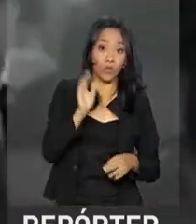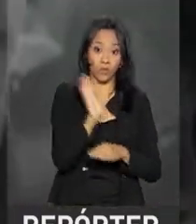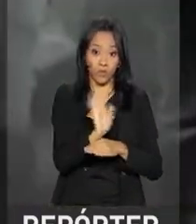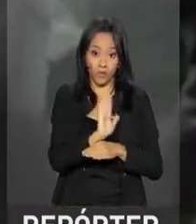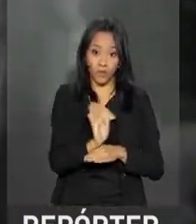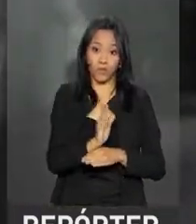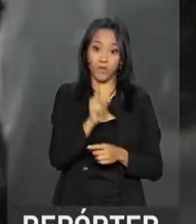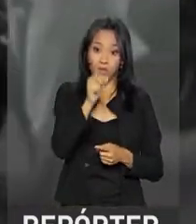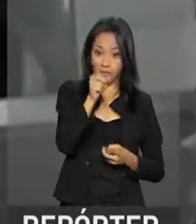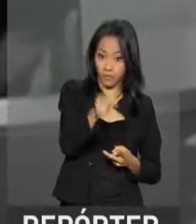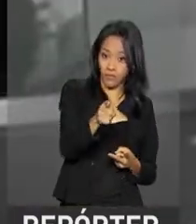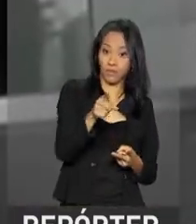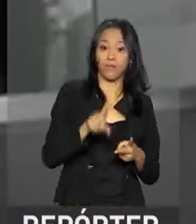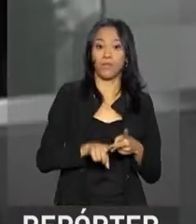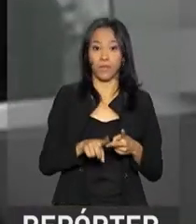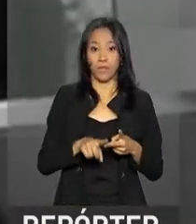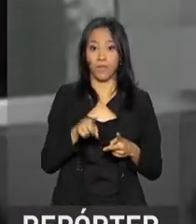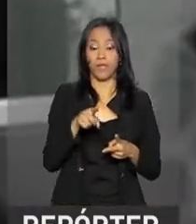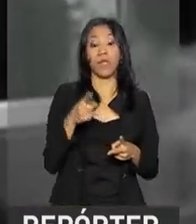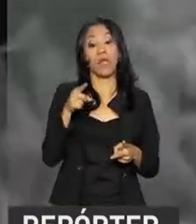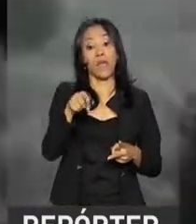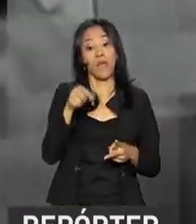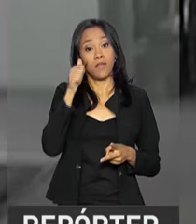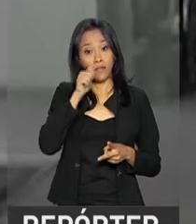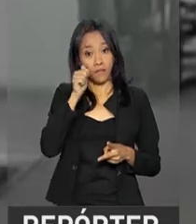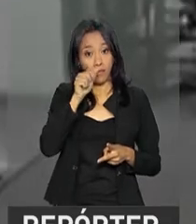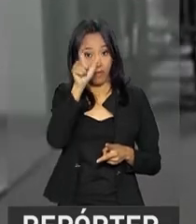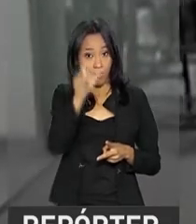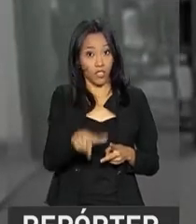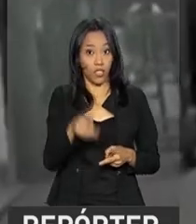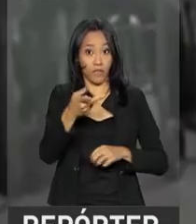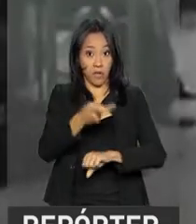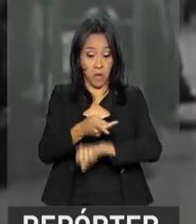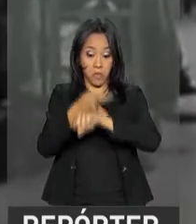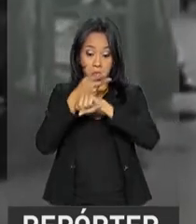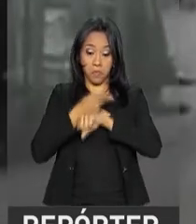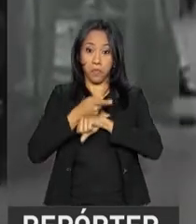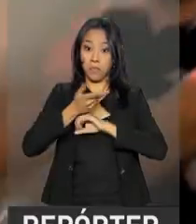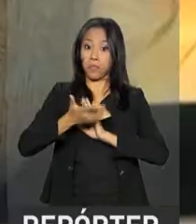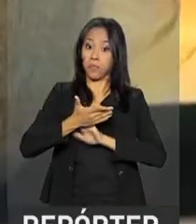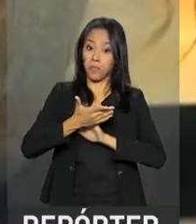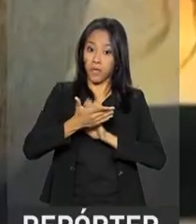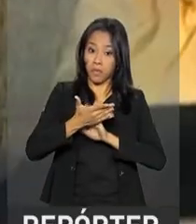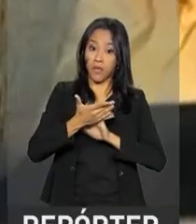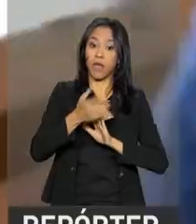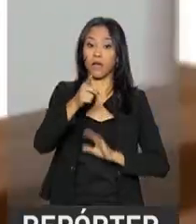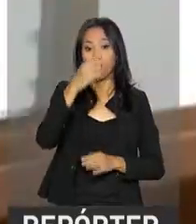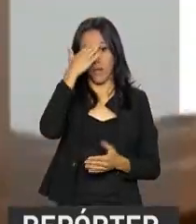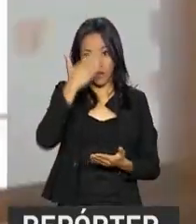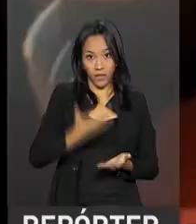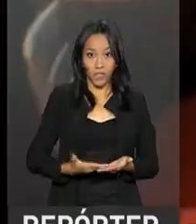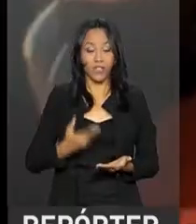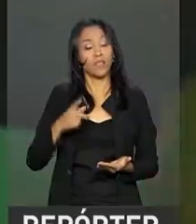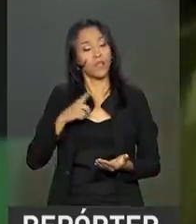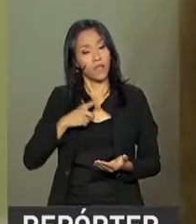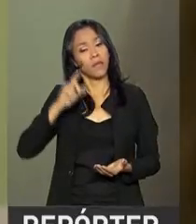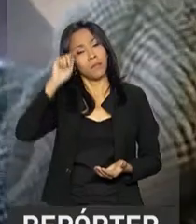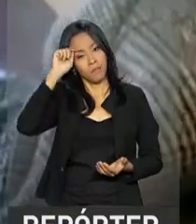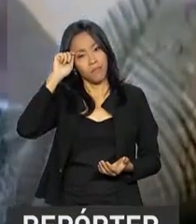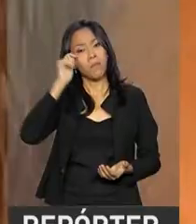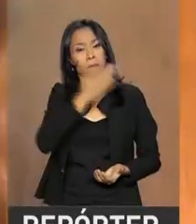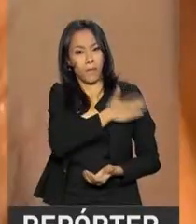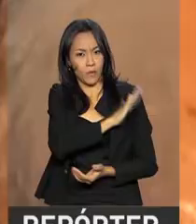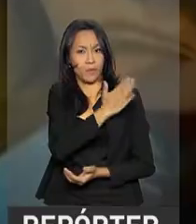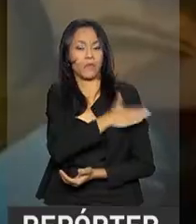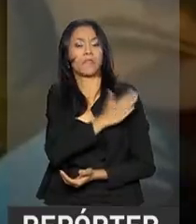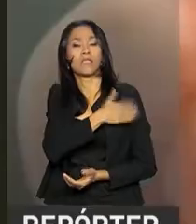inusitado irracional a diretora e roteirista que já foi premiado no festival de gramado acredita que ainda há preconceito de gênero no